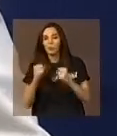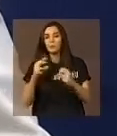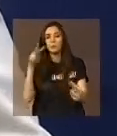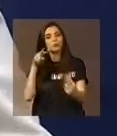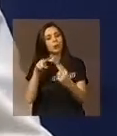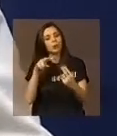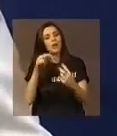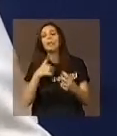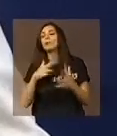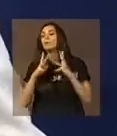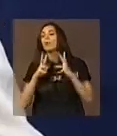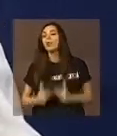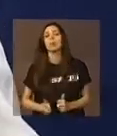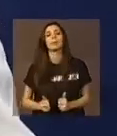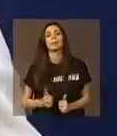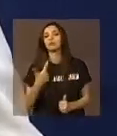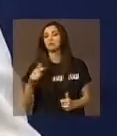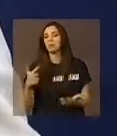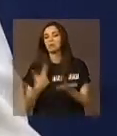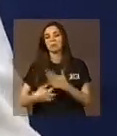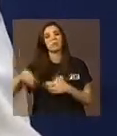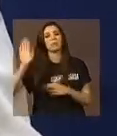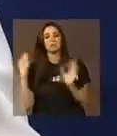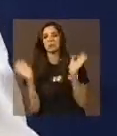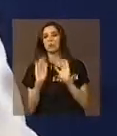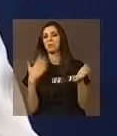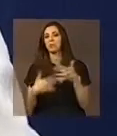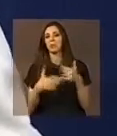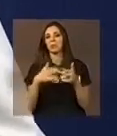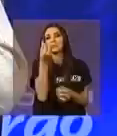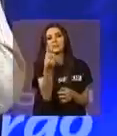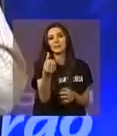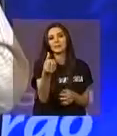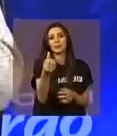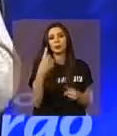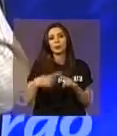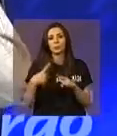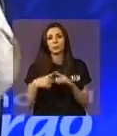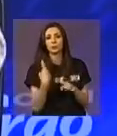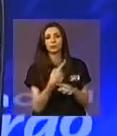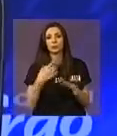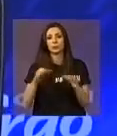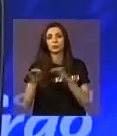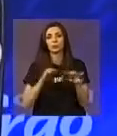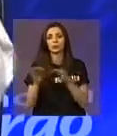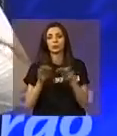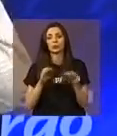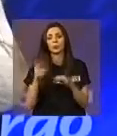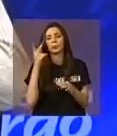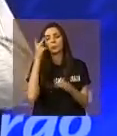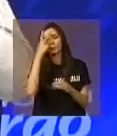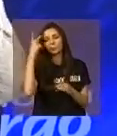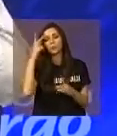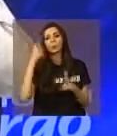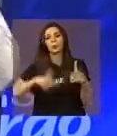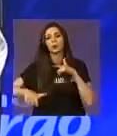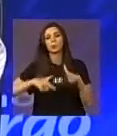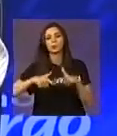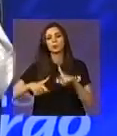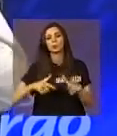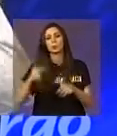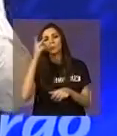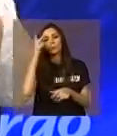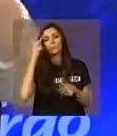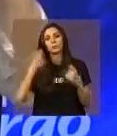que eu estou limpa. Eu não tenho compromisso com quem quer que seja, a não ser com o povo. Nós propomos uma cidade para os trabalhadores. Os trabalhadores devem